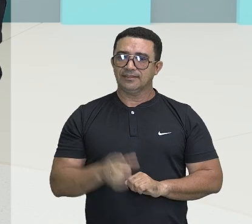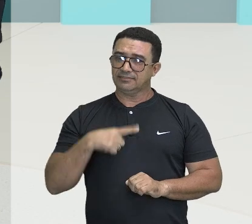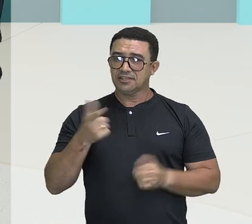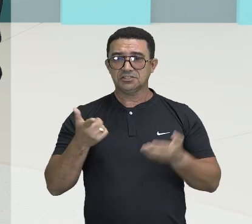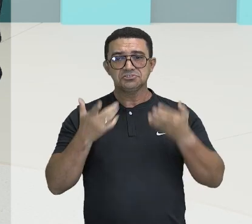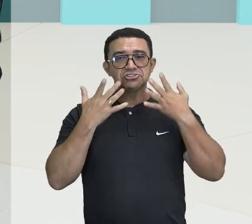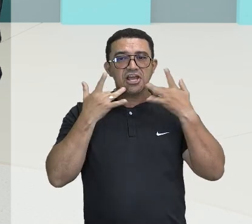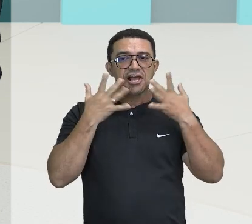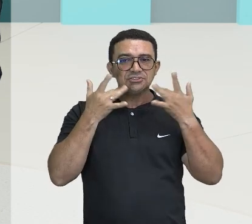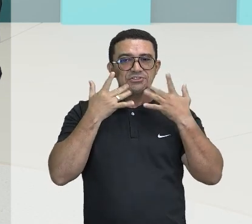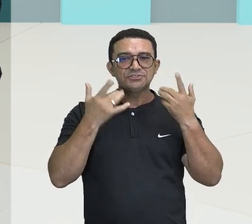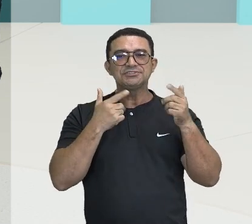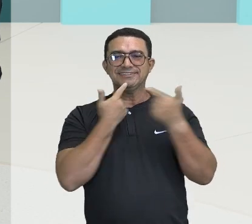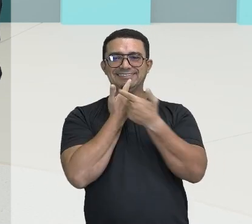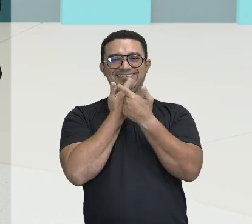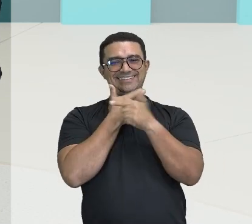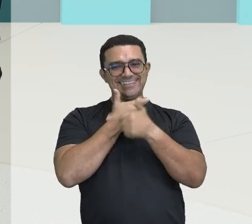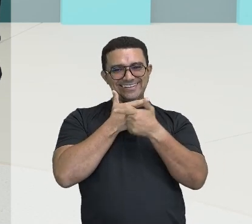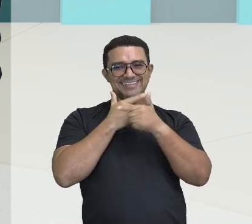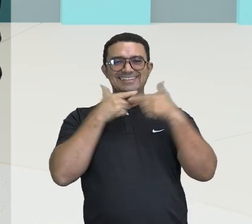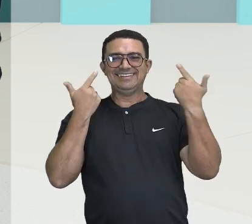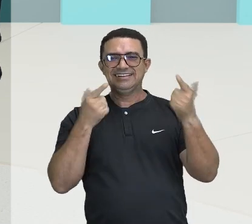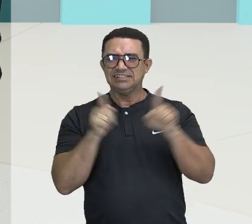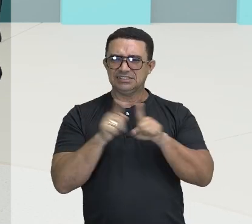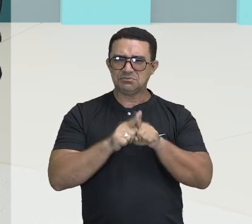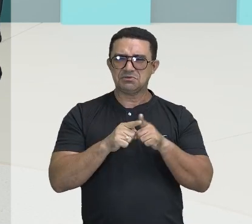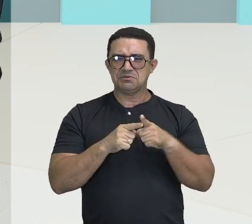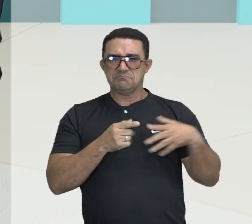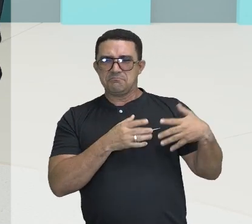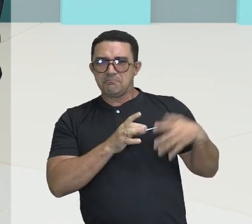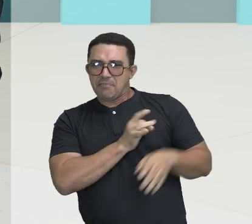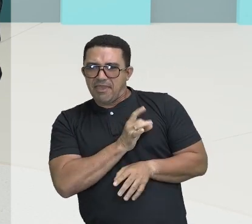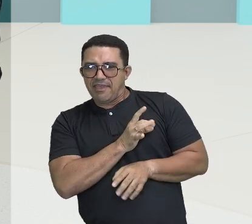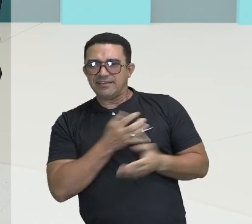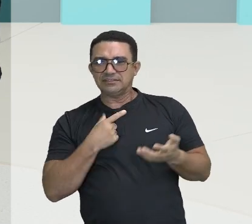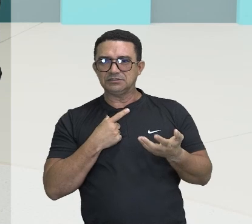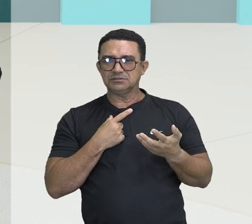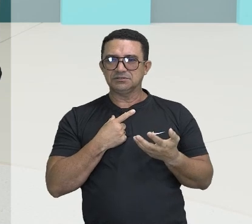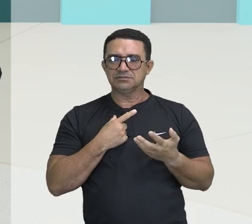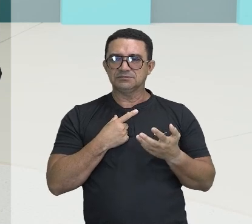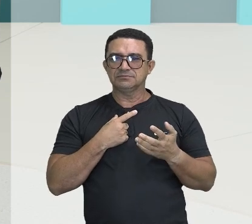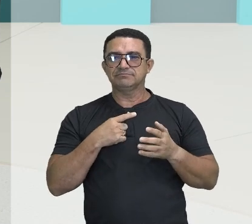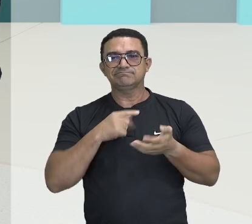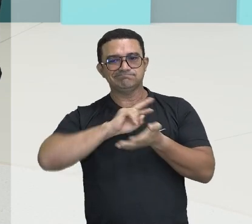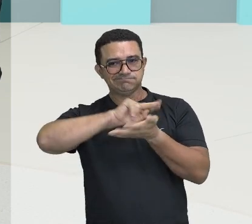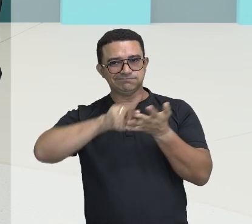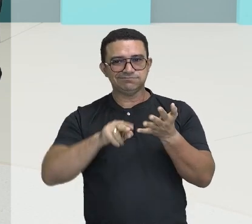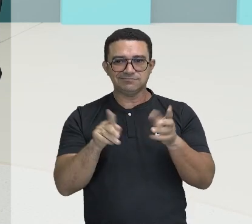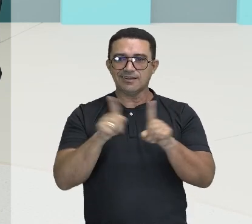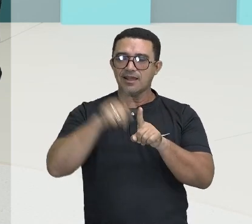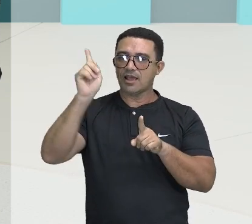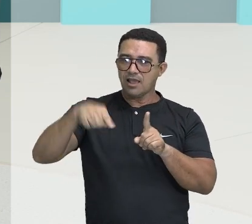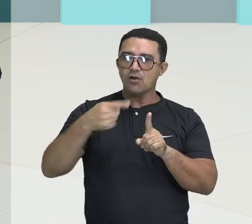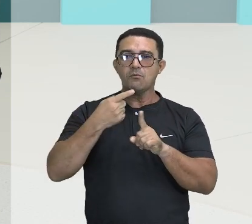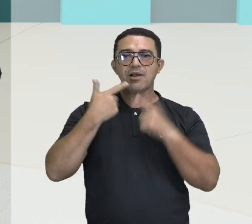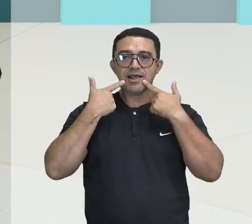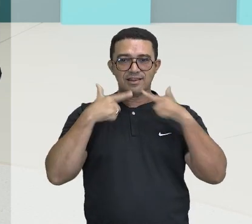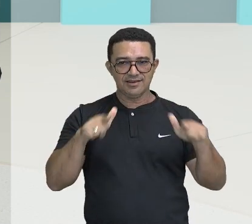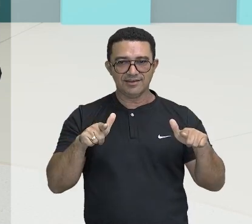teatro humorístico, drama, tragédia. Então, essa é uma linguagem